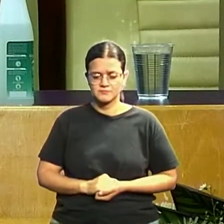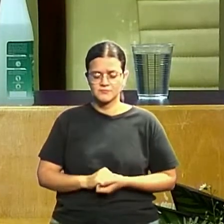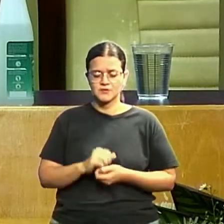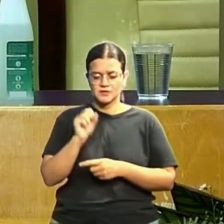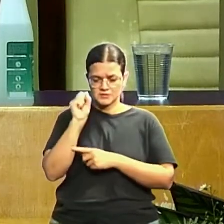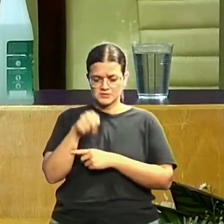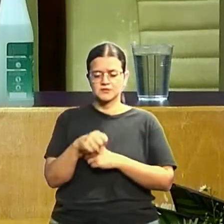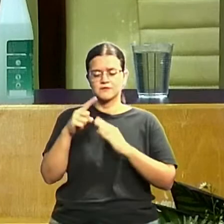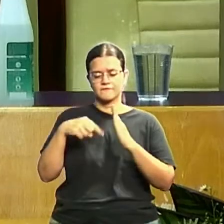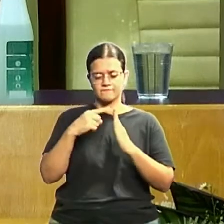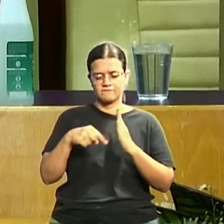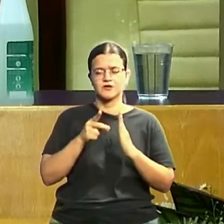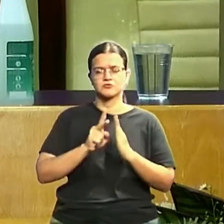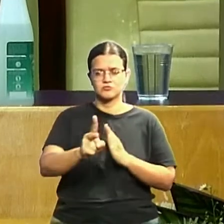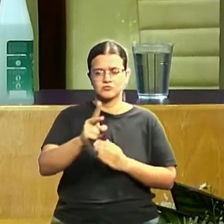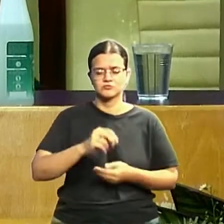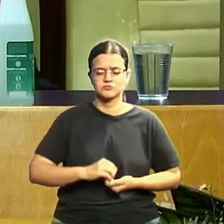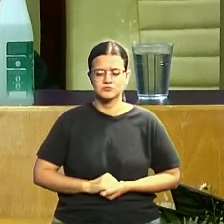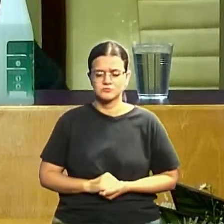Sim, mantendo o veto.